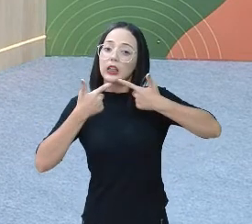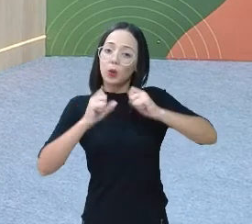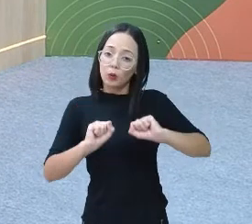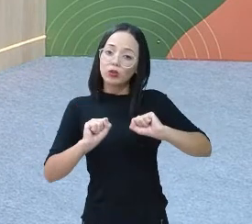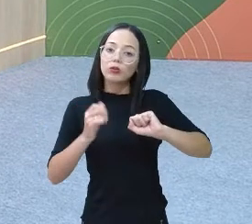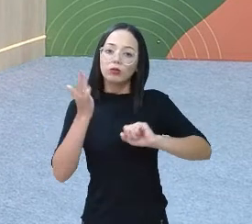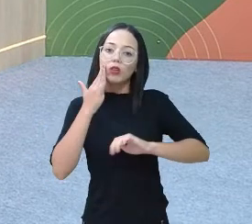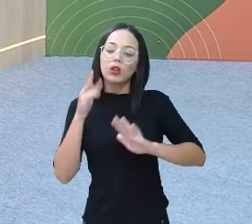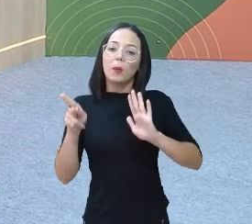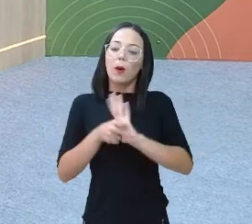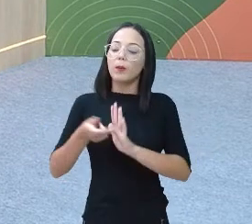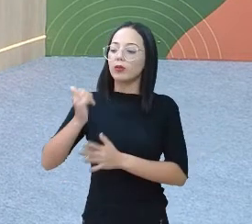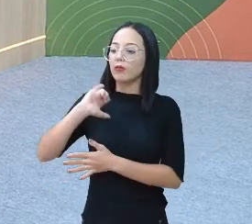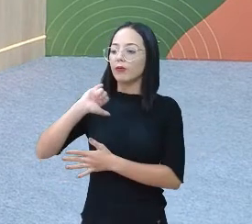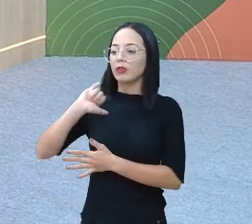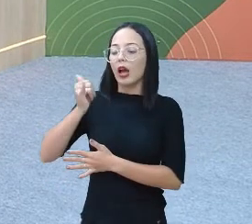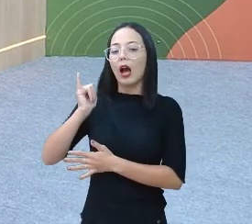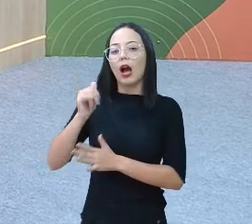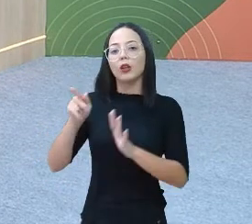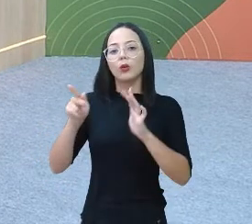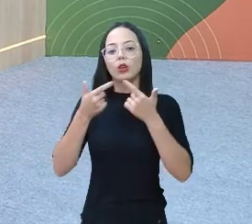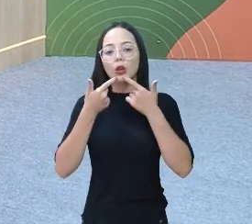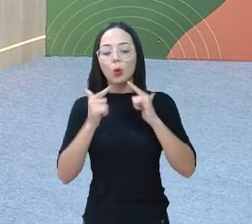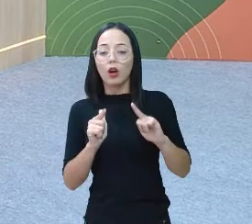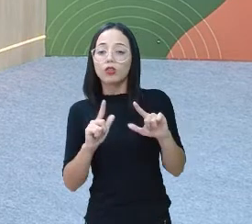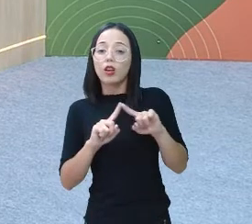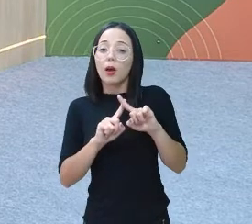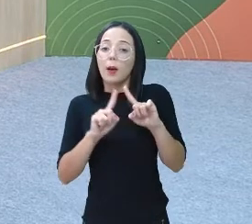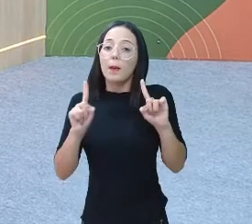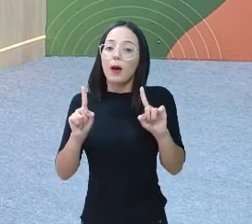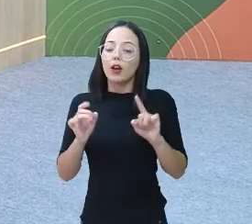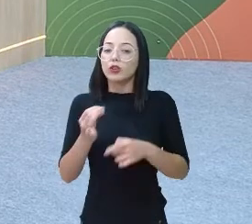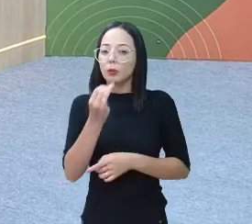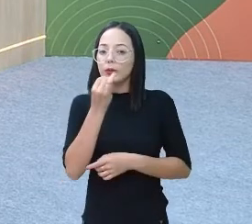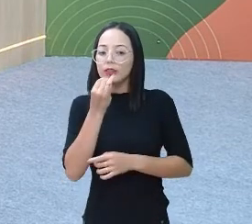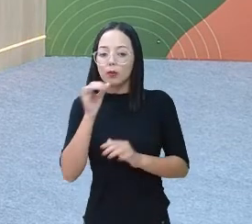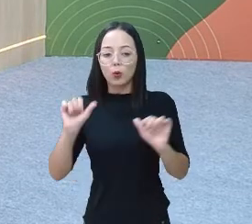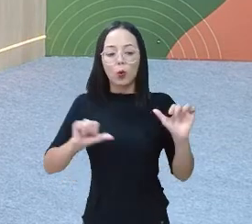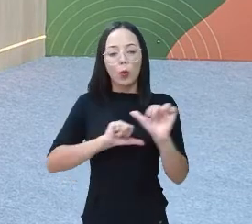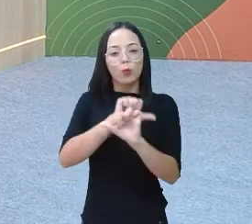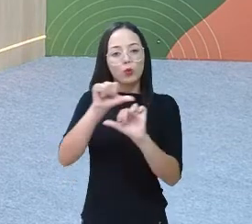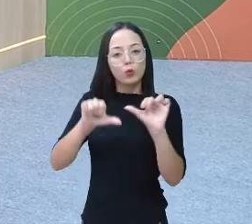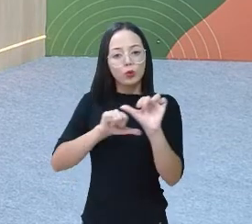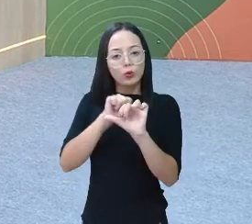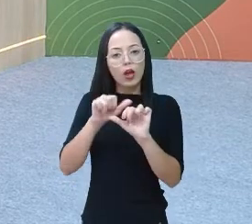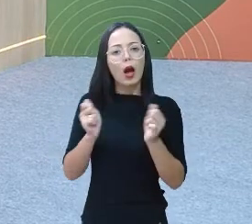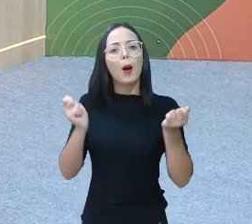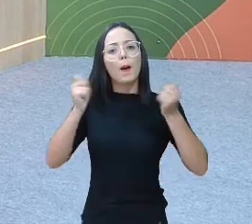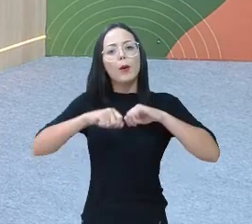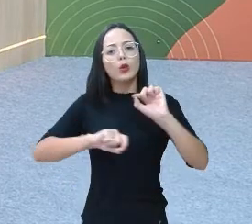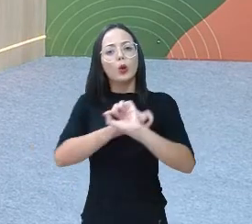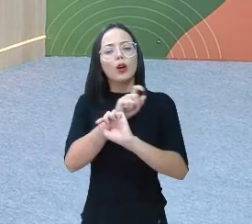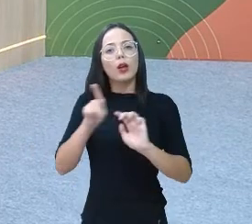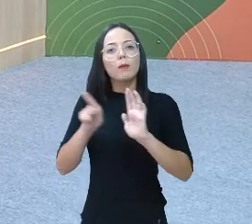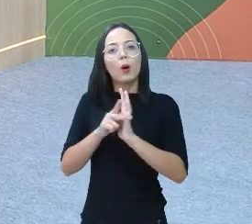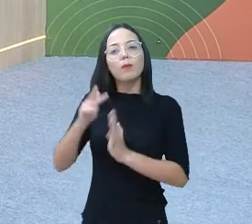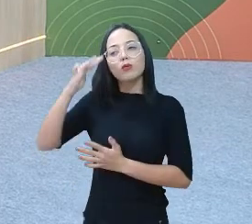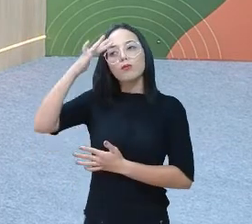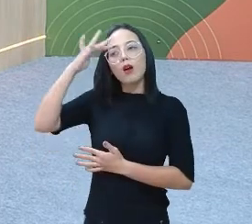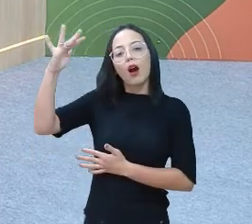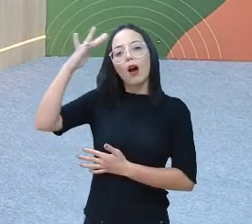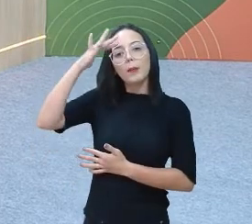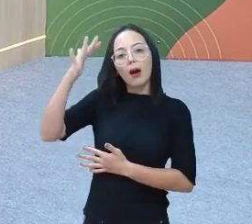são narrados pela linguagem, mas que aí, quando mudados de plataforma, podem ser imagéticos também, ou